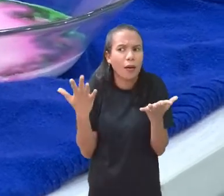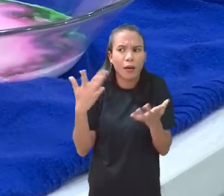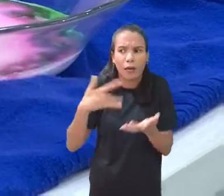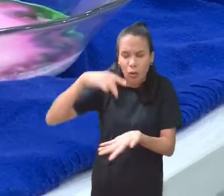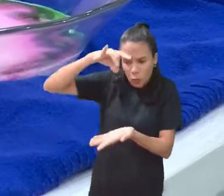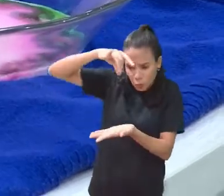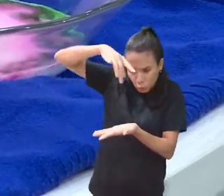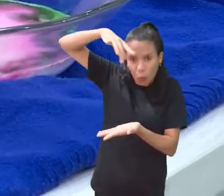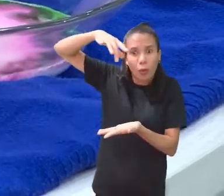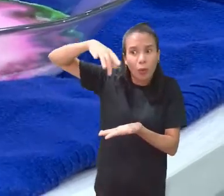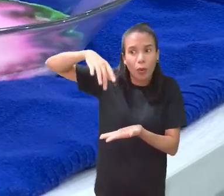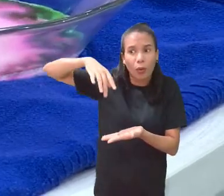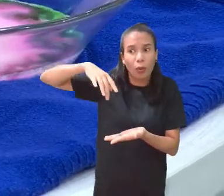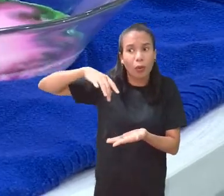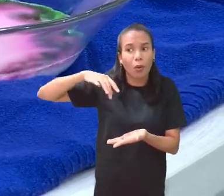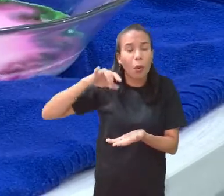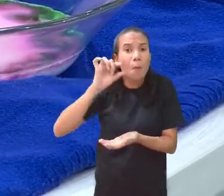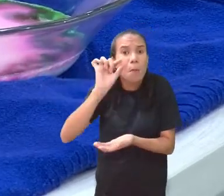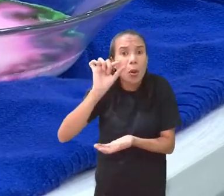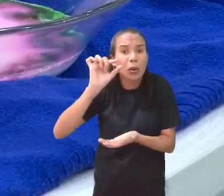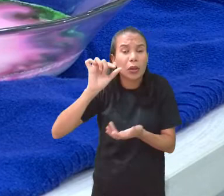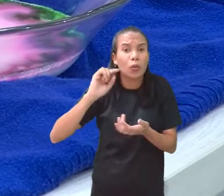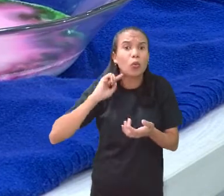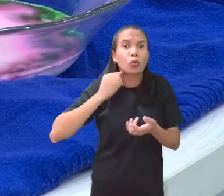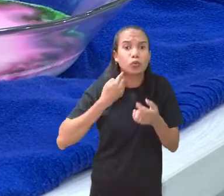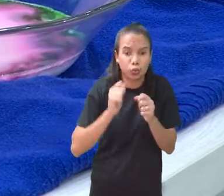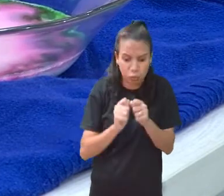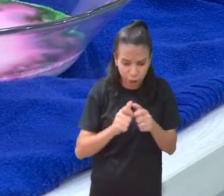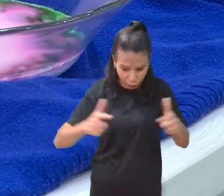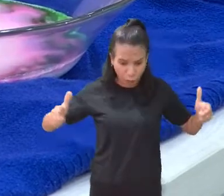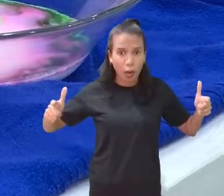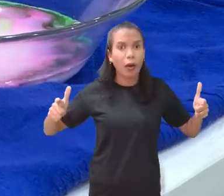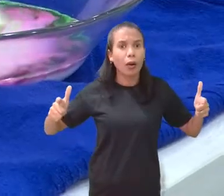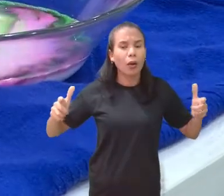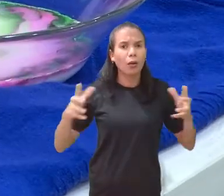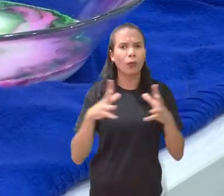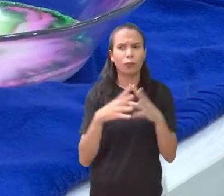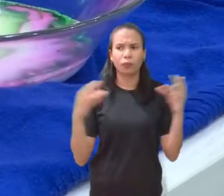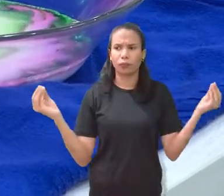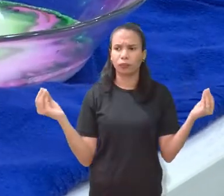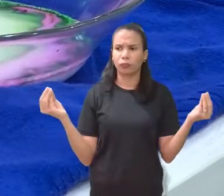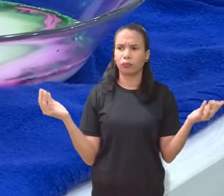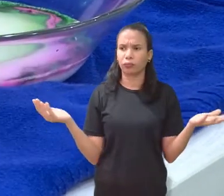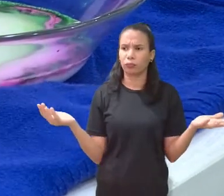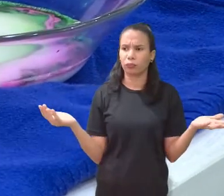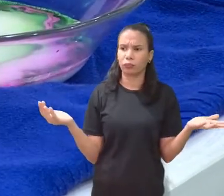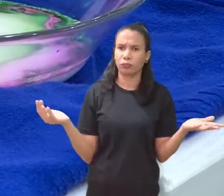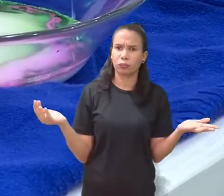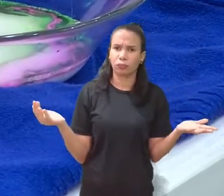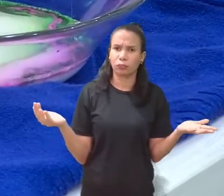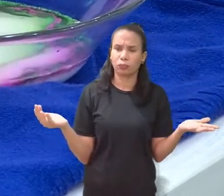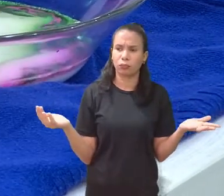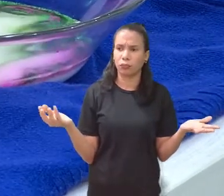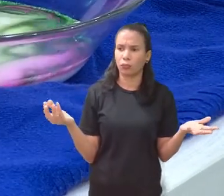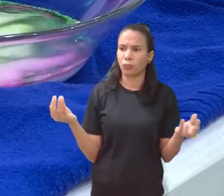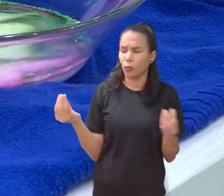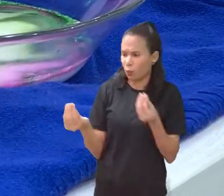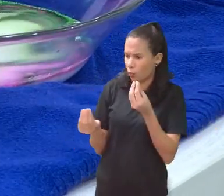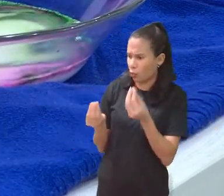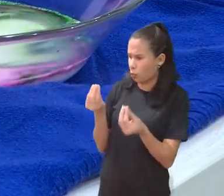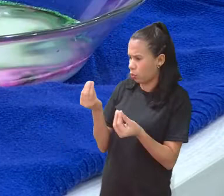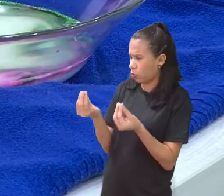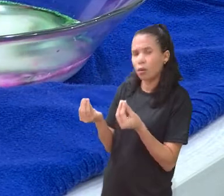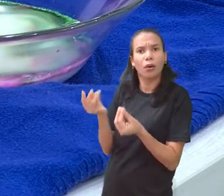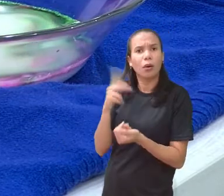Jogou detergente e aí a sujeira do rio, ó. Eita! A sujeira do rio tá indo embora. O que é que tá